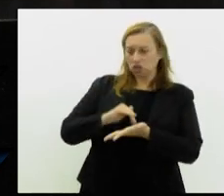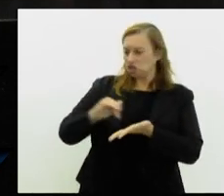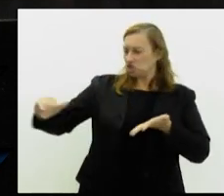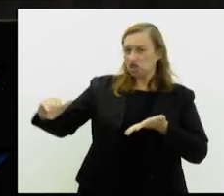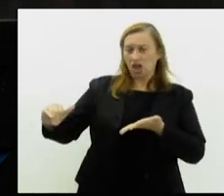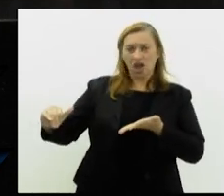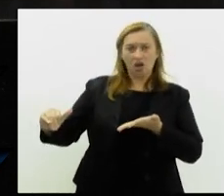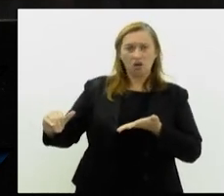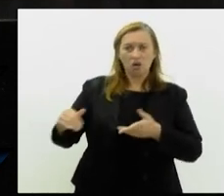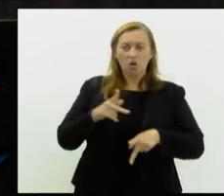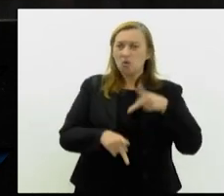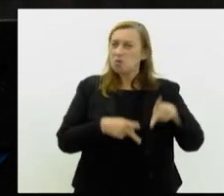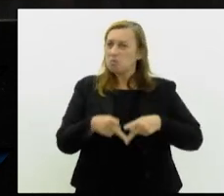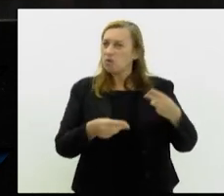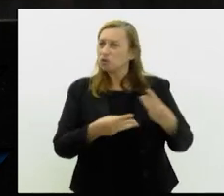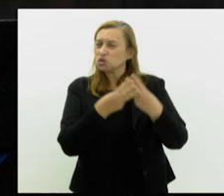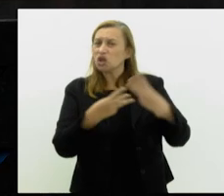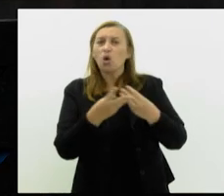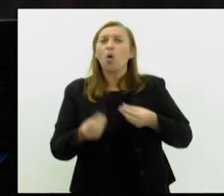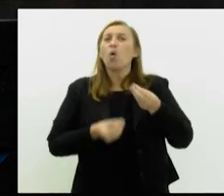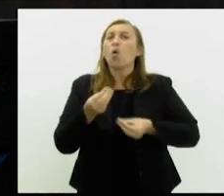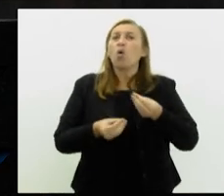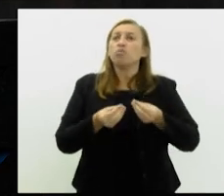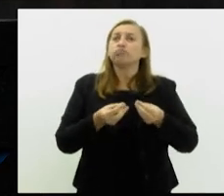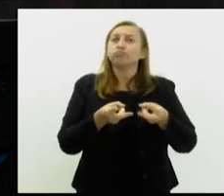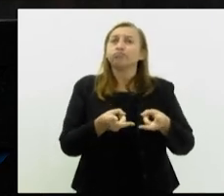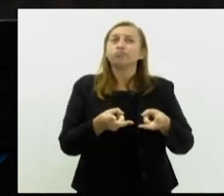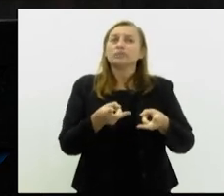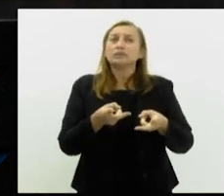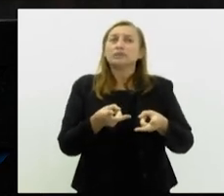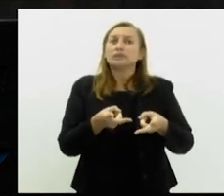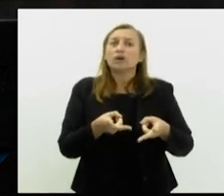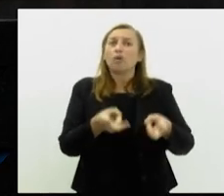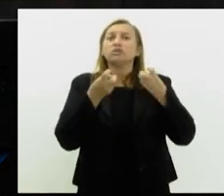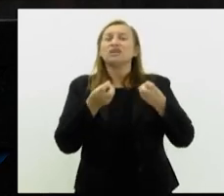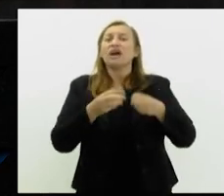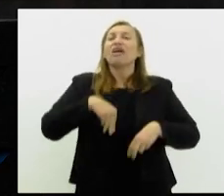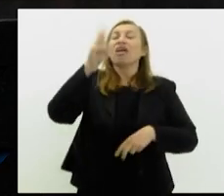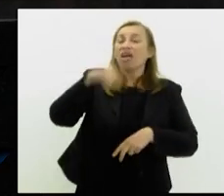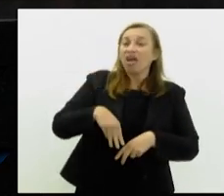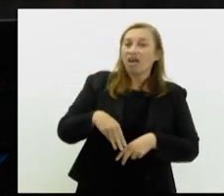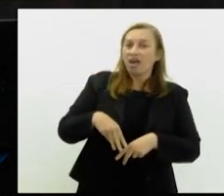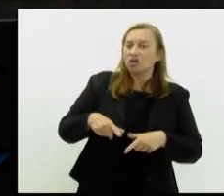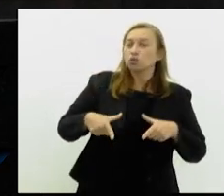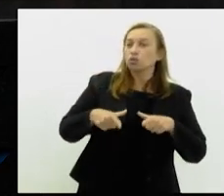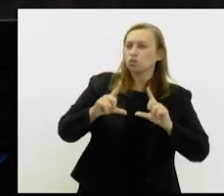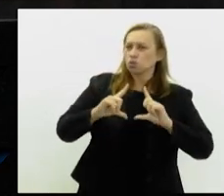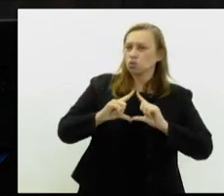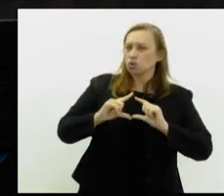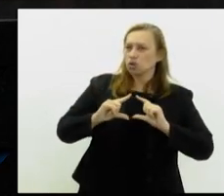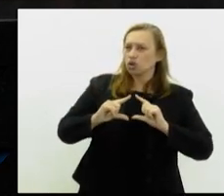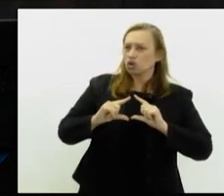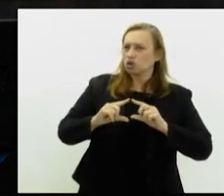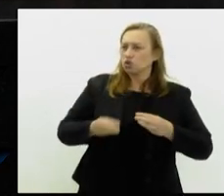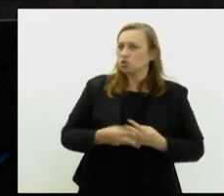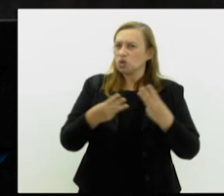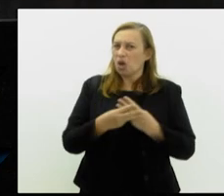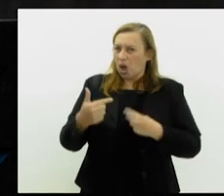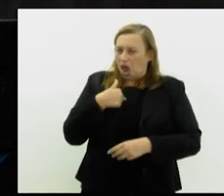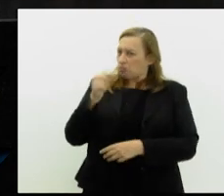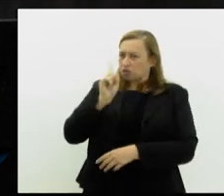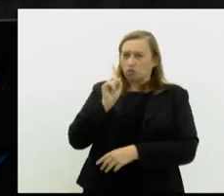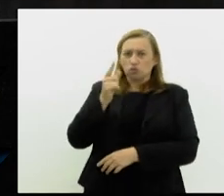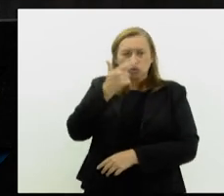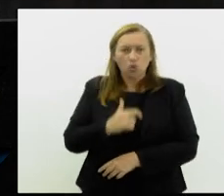judeus Como identificá-los eu não sou judeu mas eu